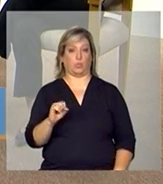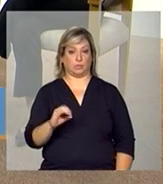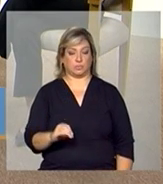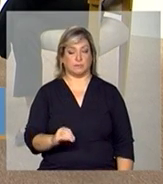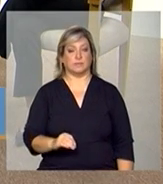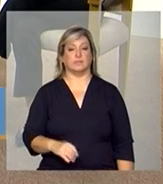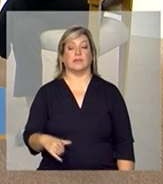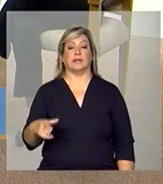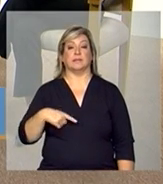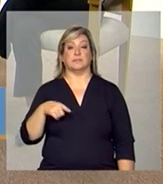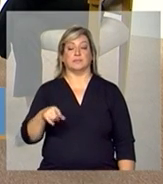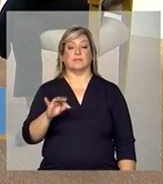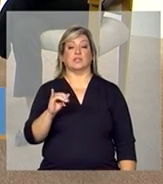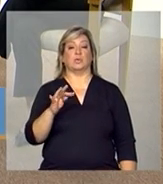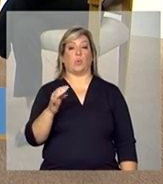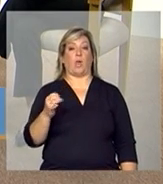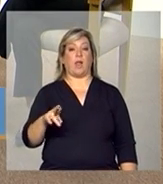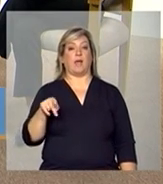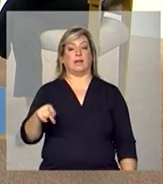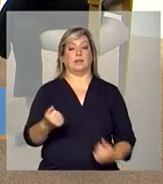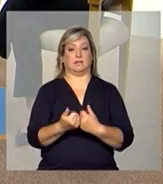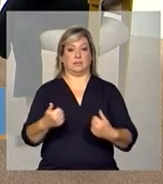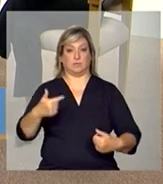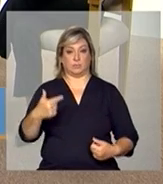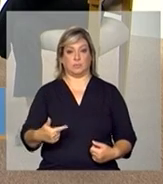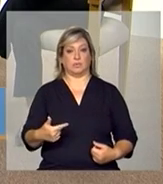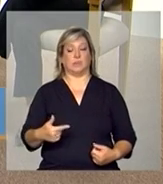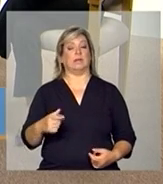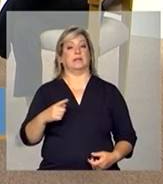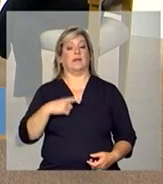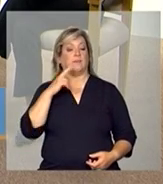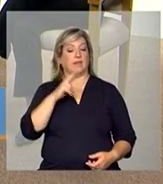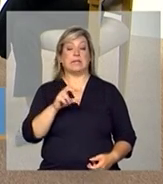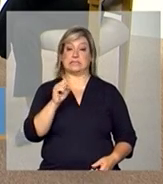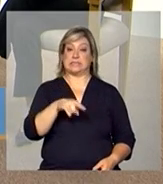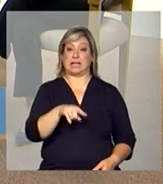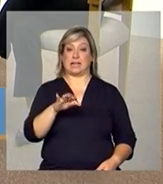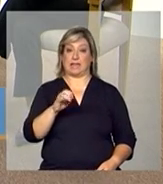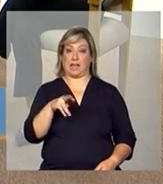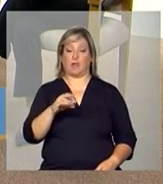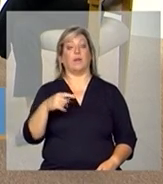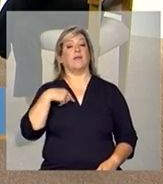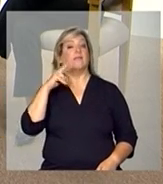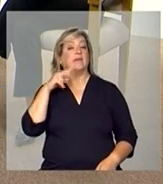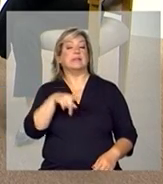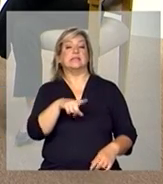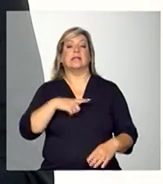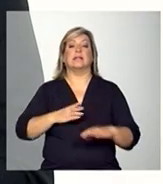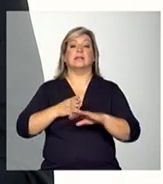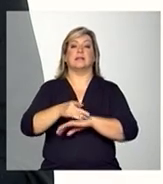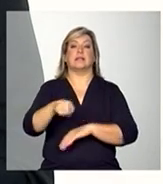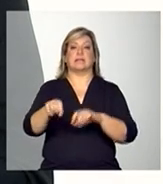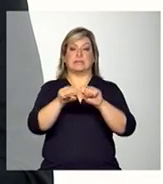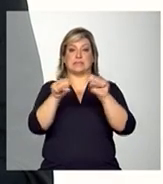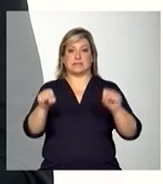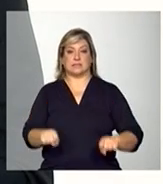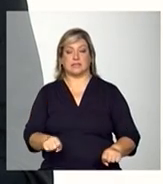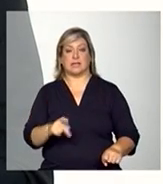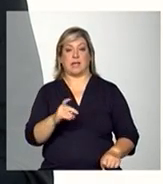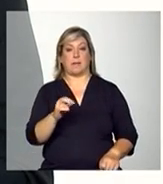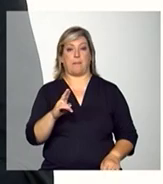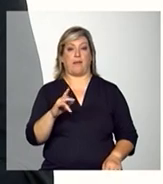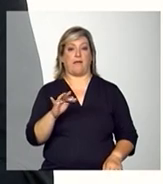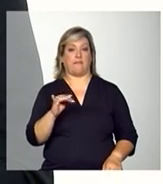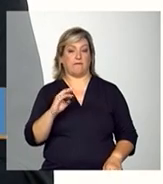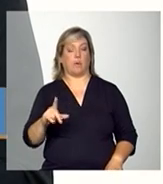administrador adjunto já possuem acesso ao sistema se é um técnico tem que verificar se ele tem acesso a esse sistema com o perfil gestor